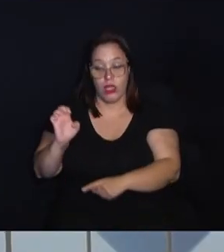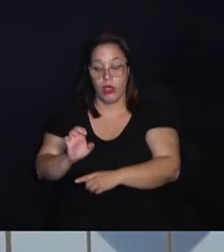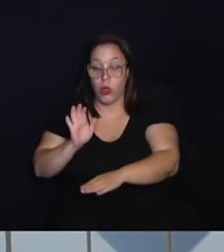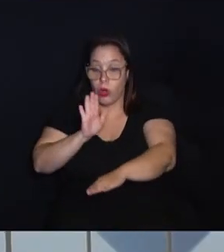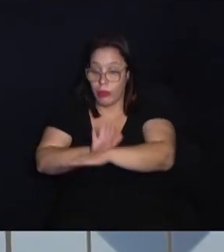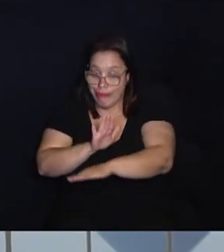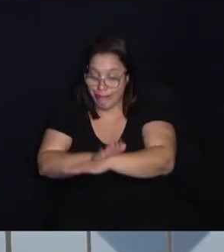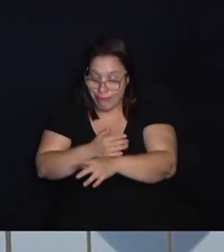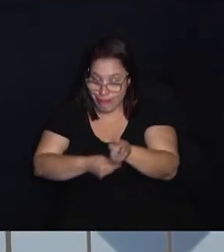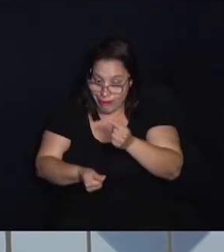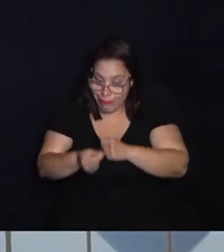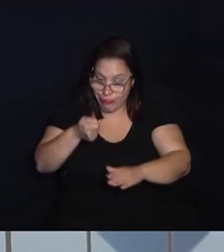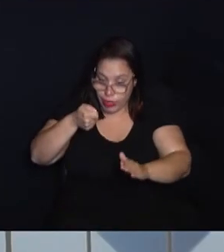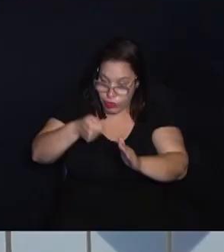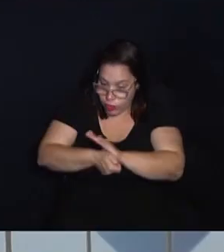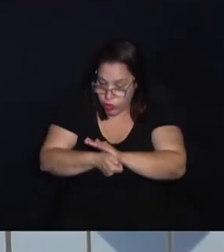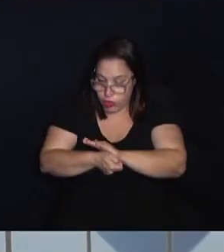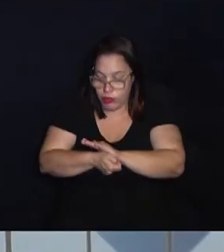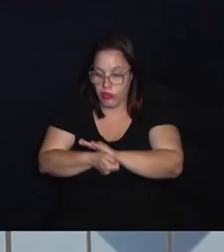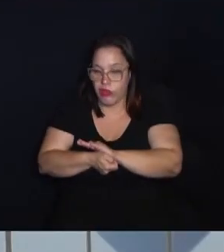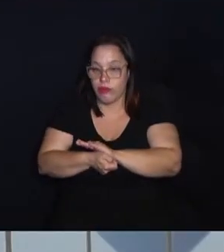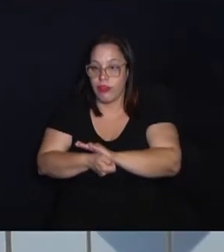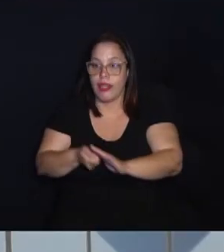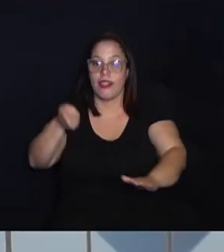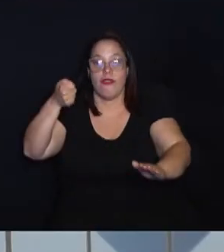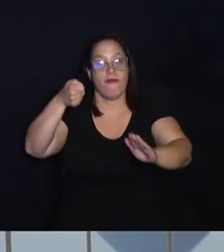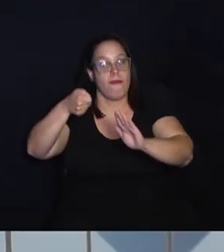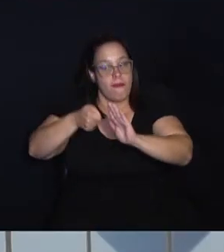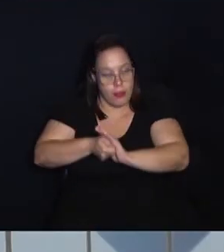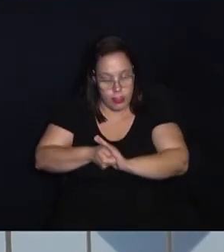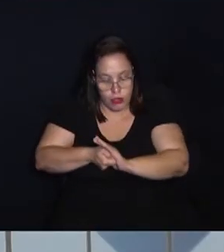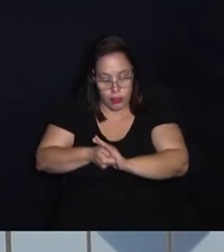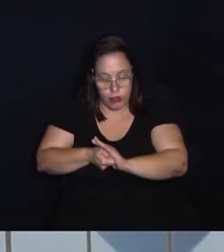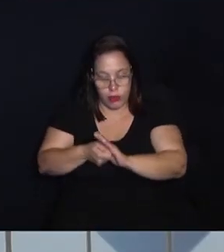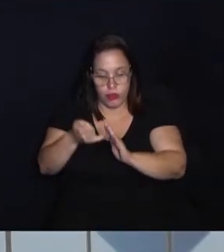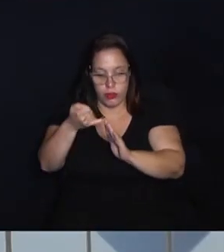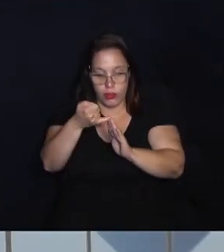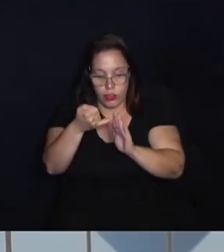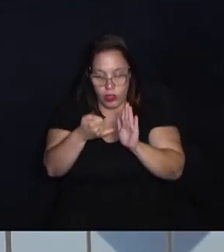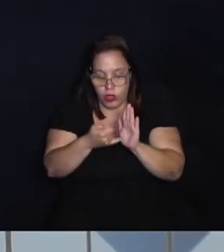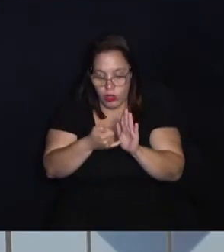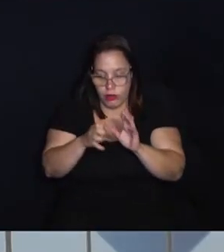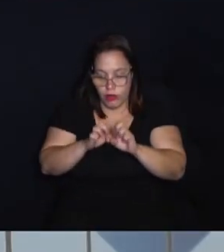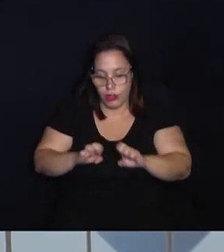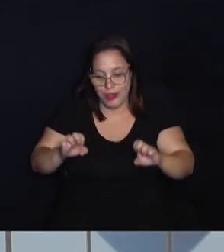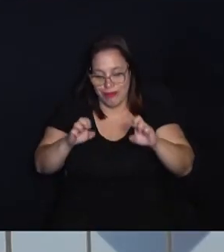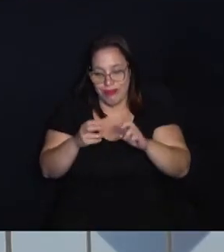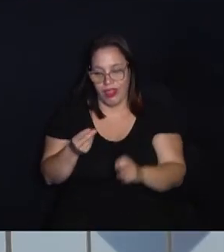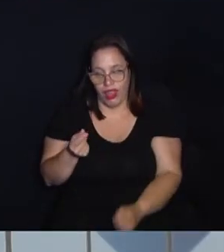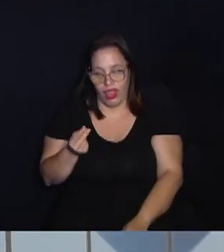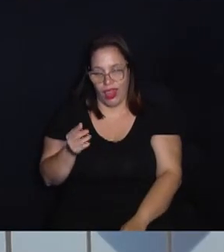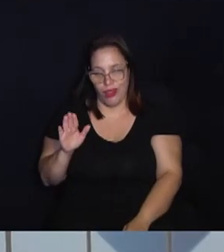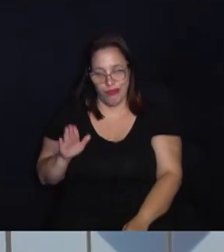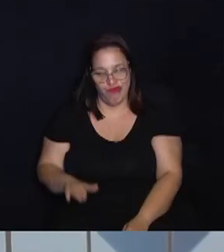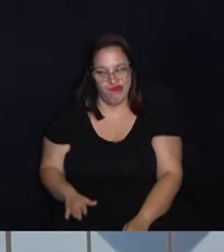necessidades. Muitas vezes exige investimento de infraestrutura, que não é barato. E o orçamento dos municípios às vezes não